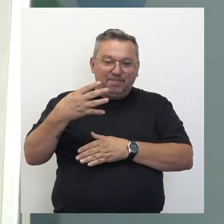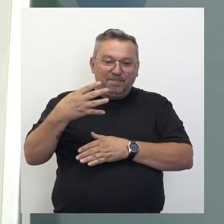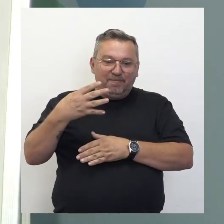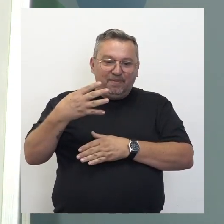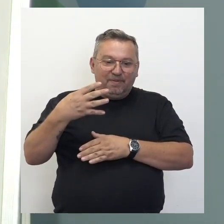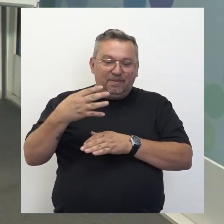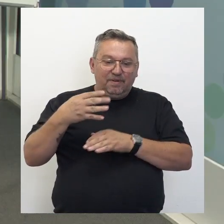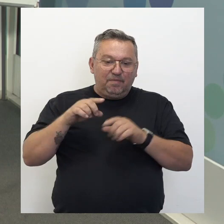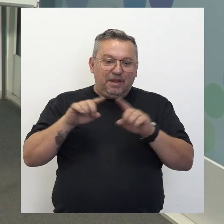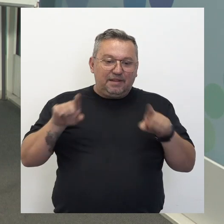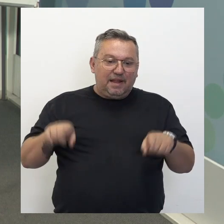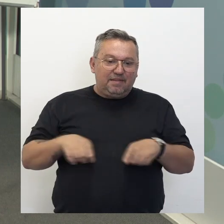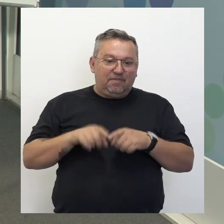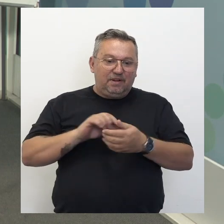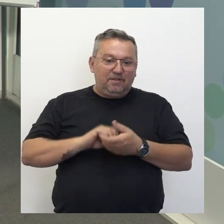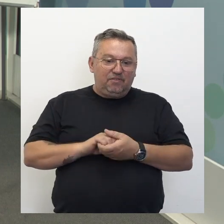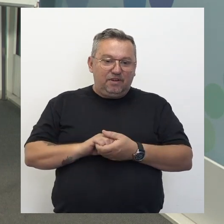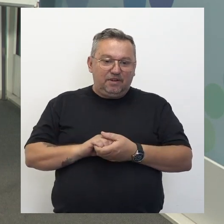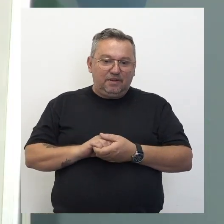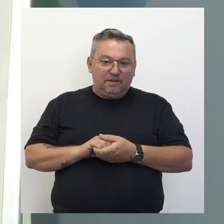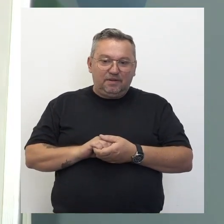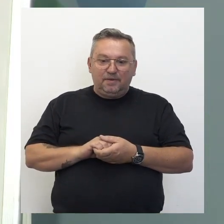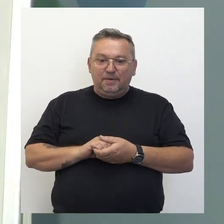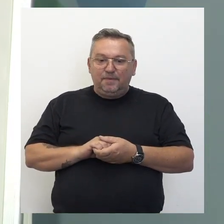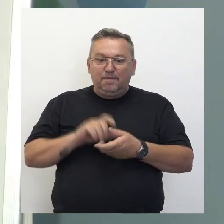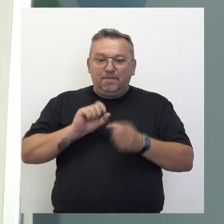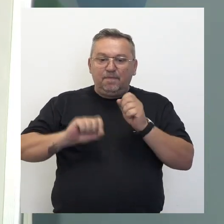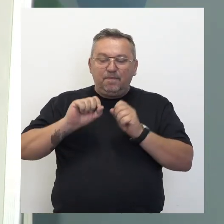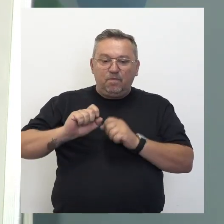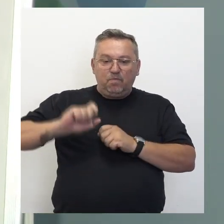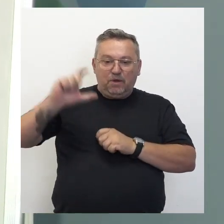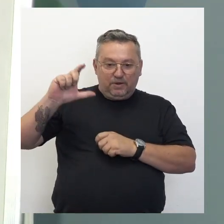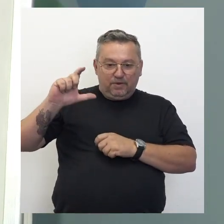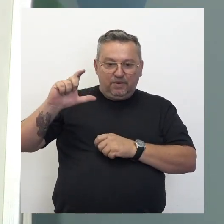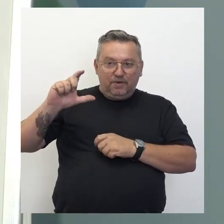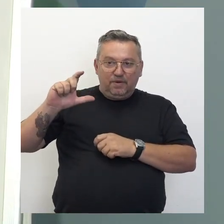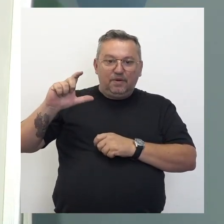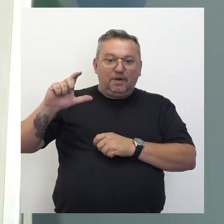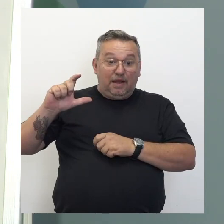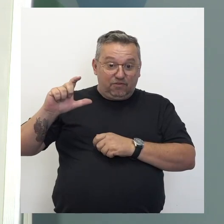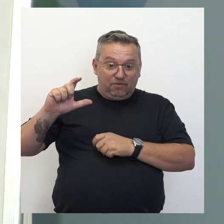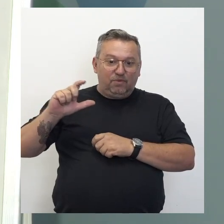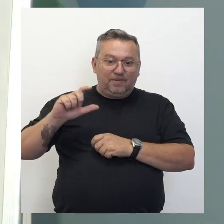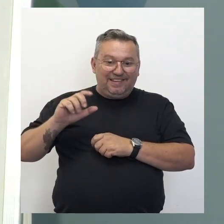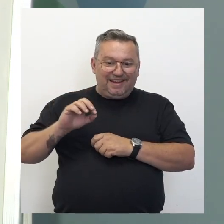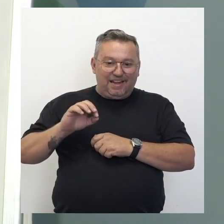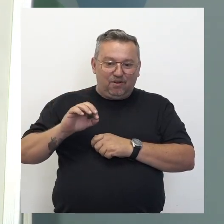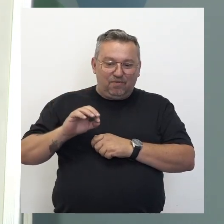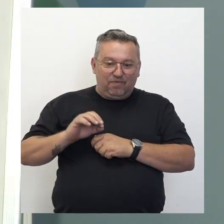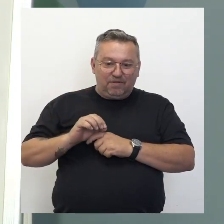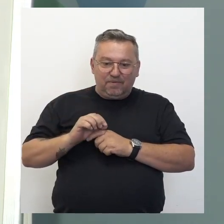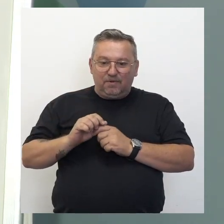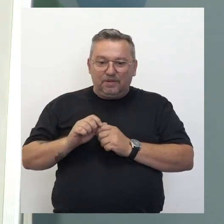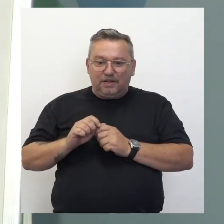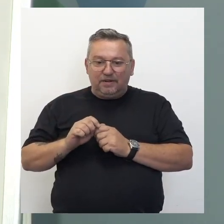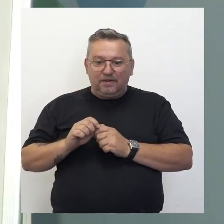Como eu não tenho o denominador aqui, quanto maior o valor do numerador,